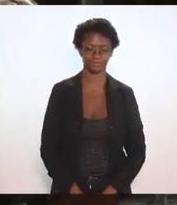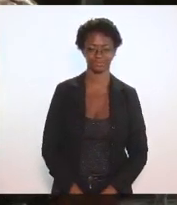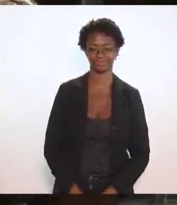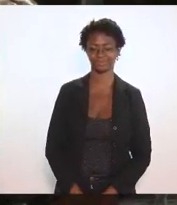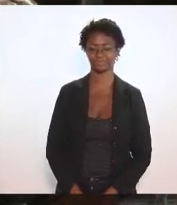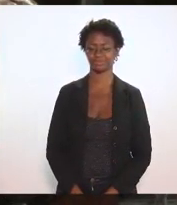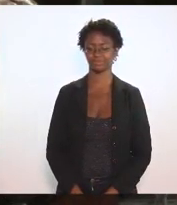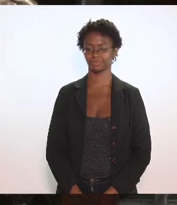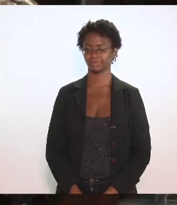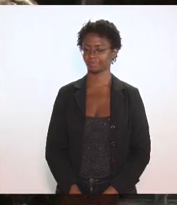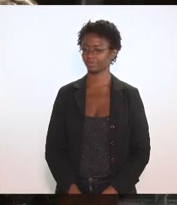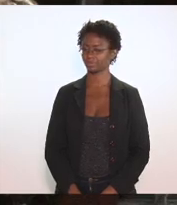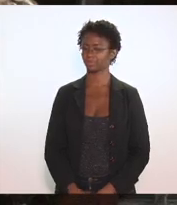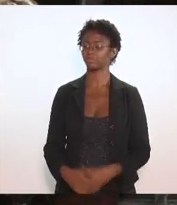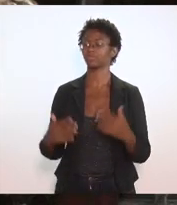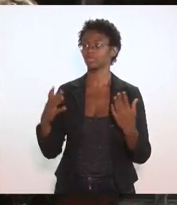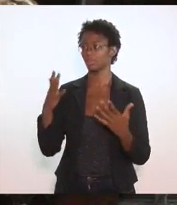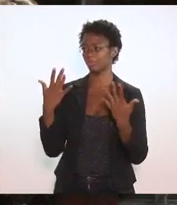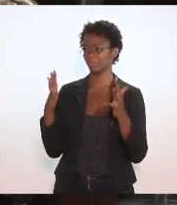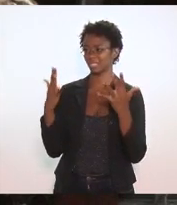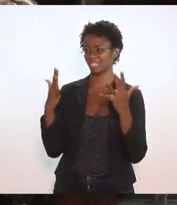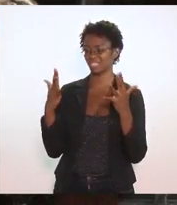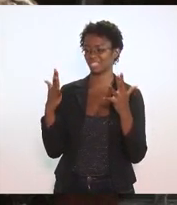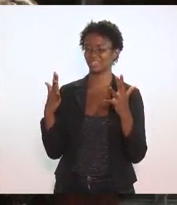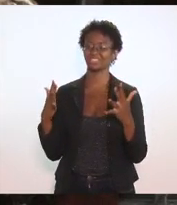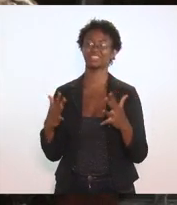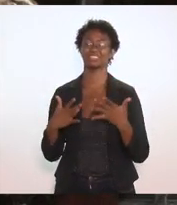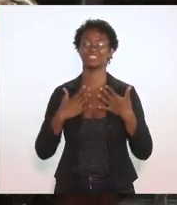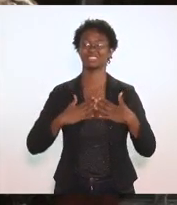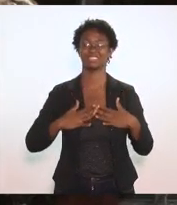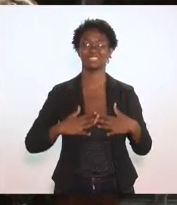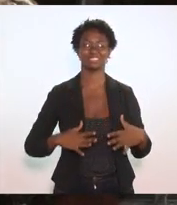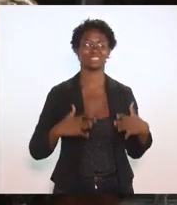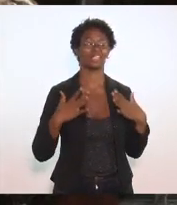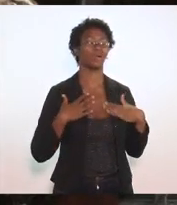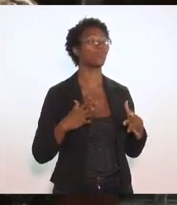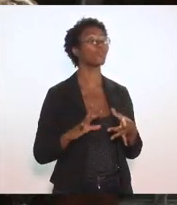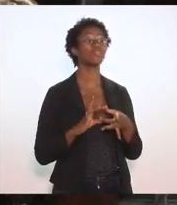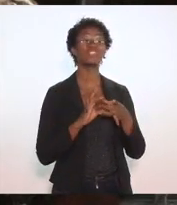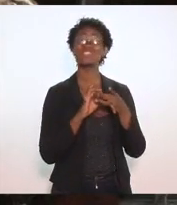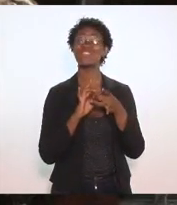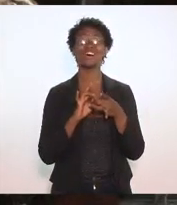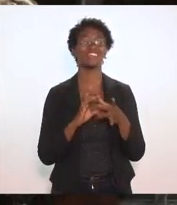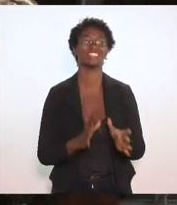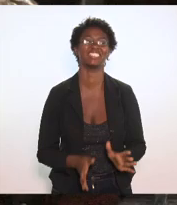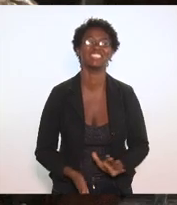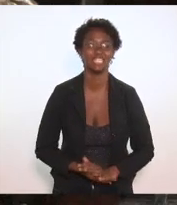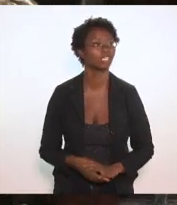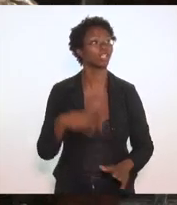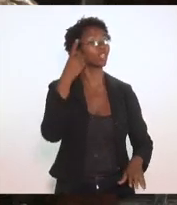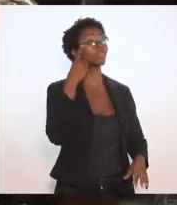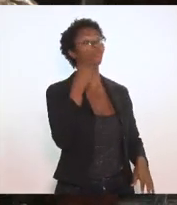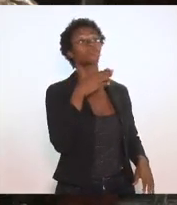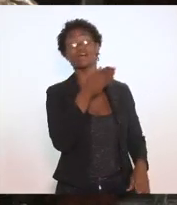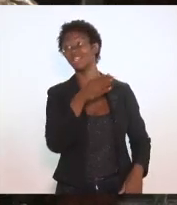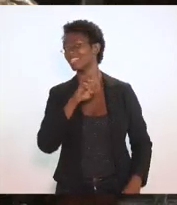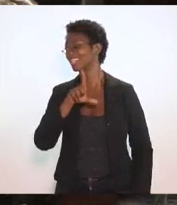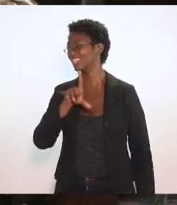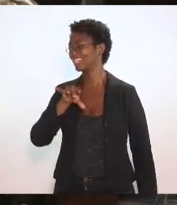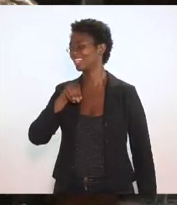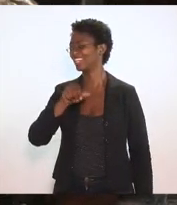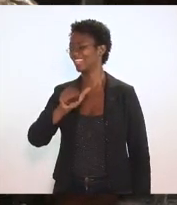Bem, parabéns. Harmonia, harmonia, harmonia. Nada mais. Deputado Eliomar quer fazer uma consideração